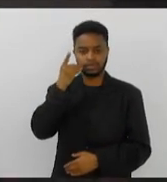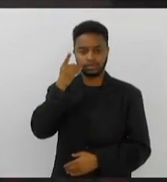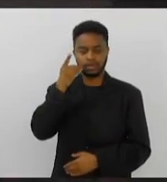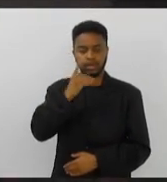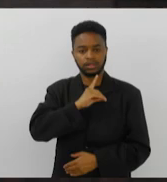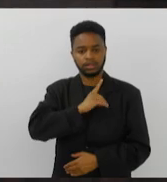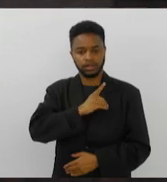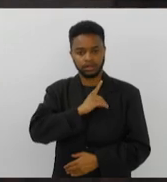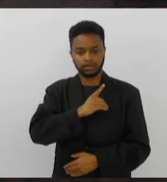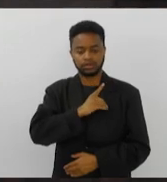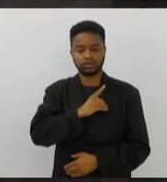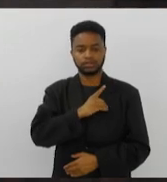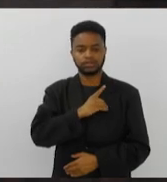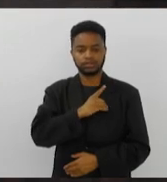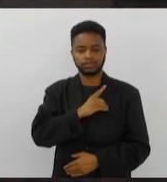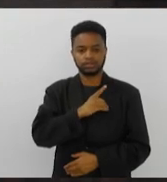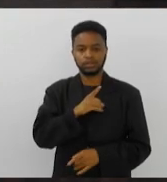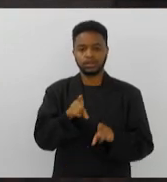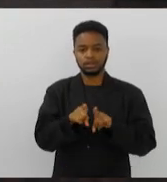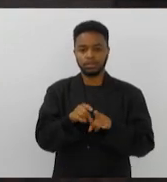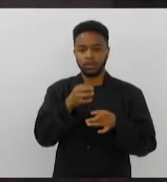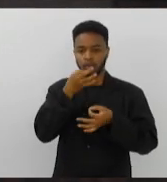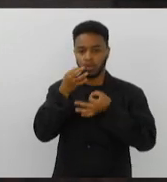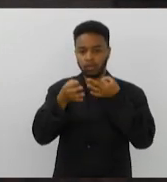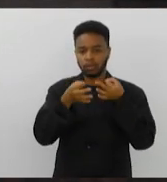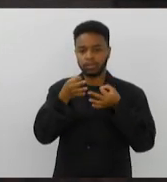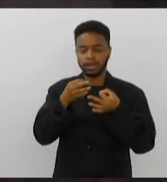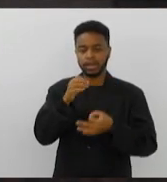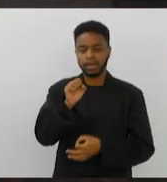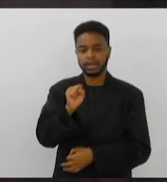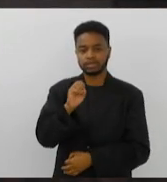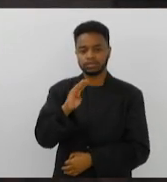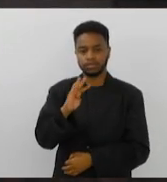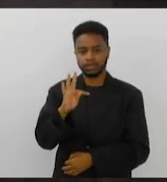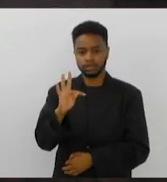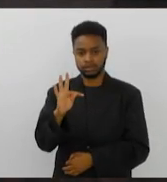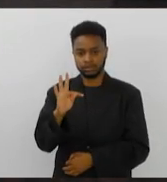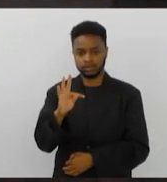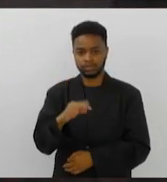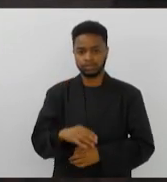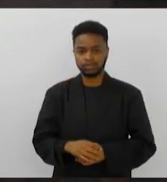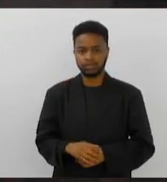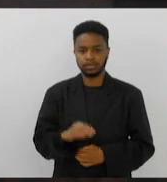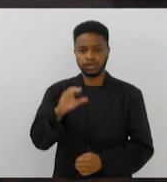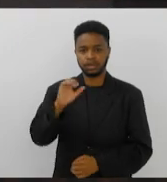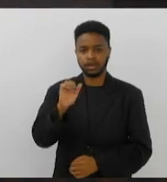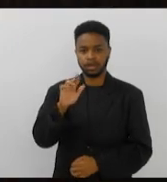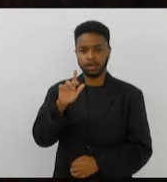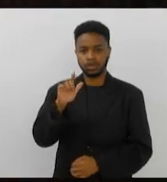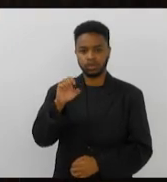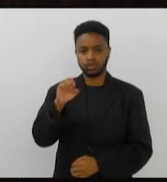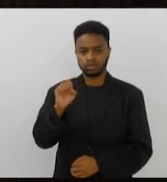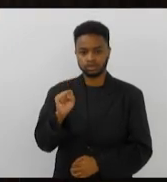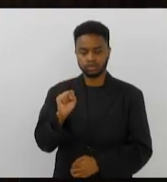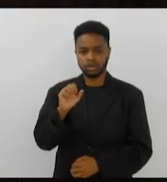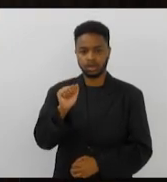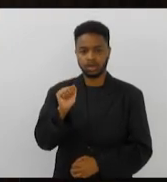delegado e comentarista do SBT Dr Carlos Augusto